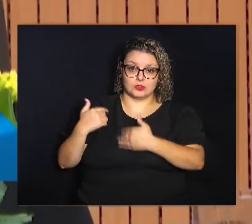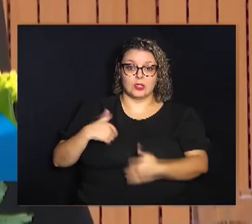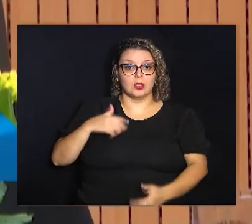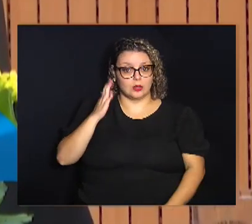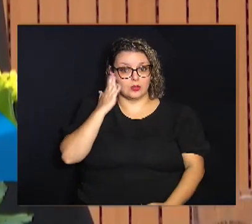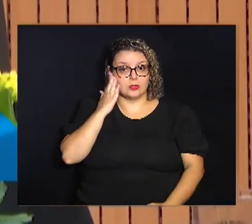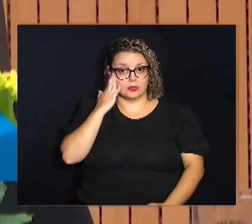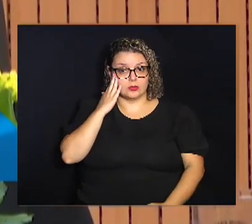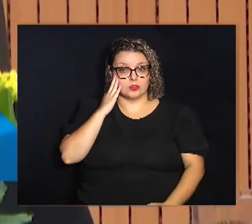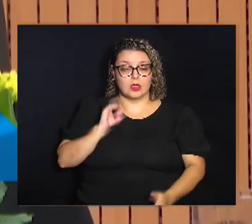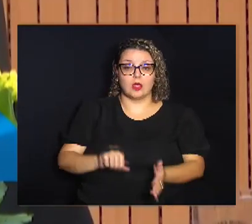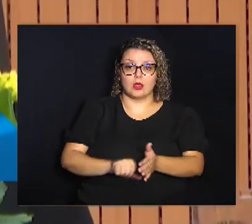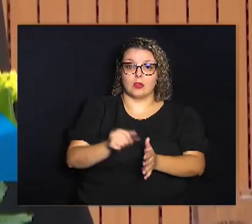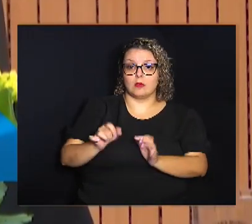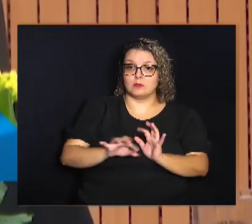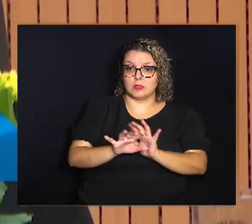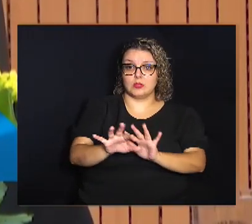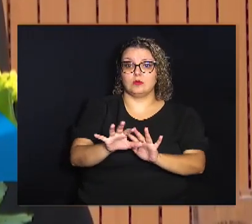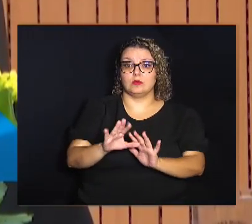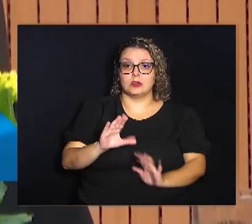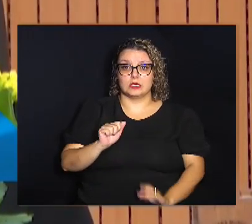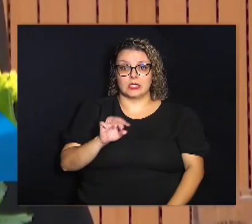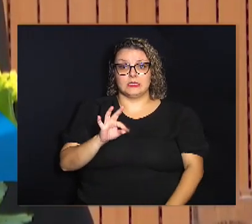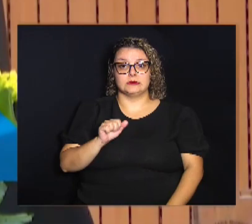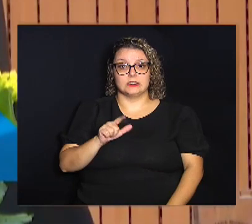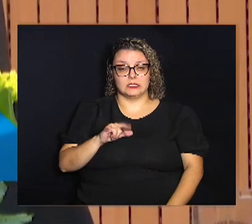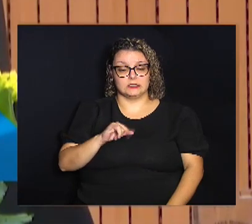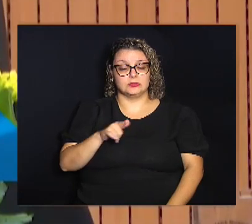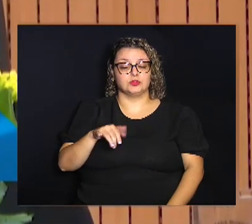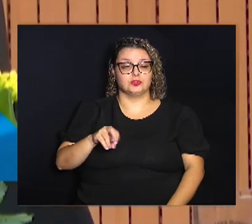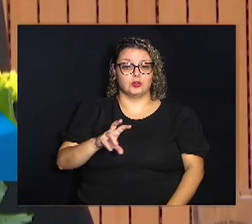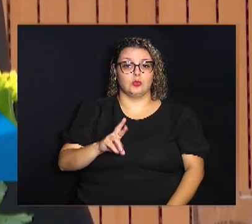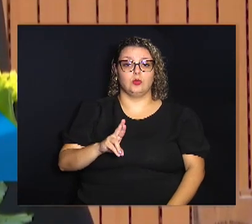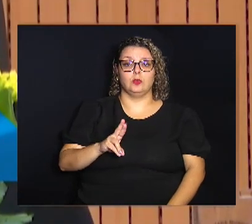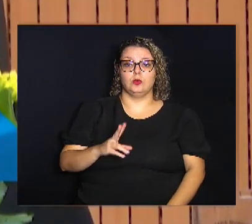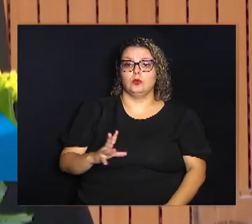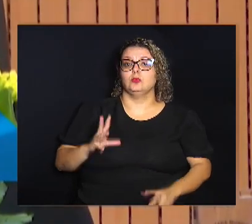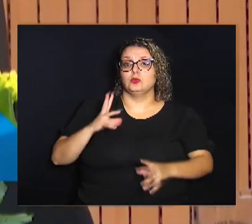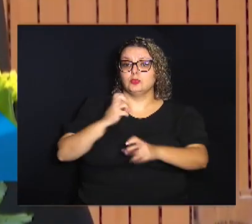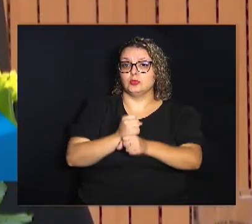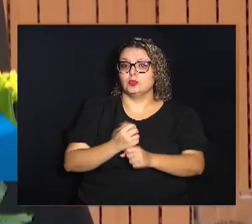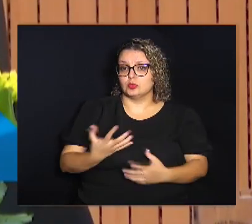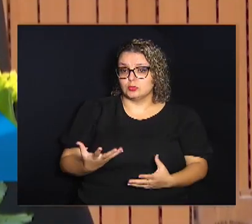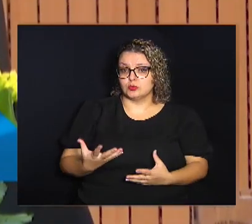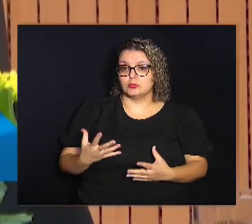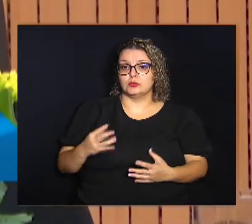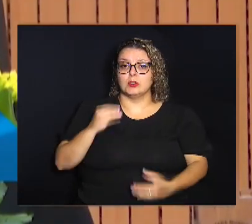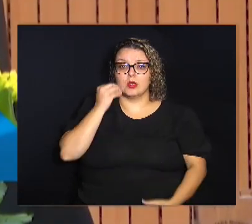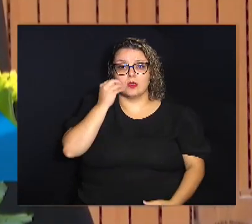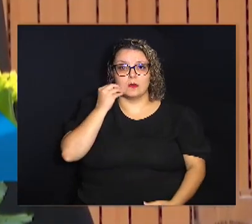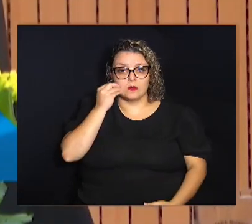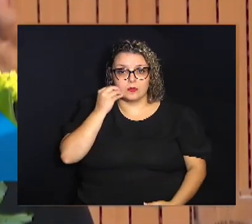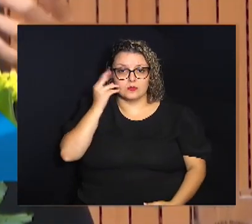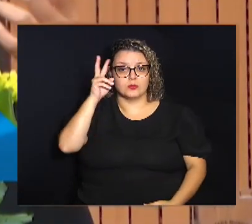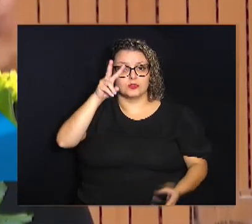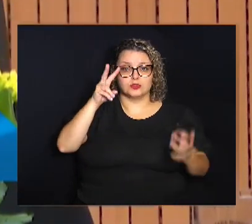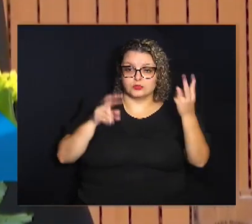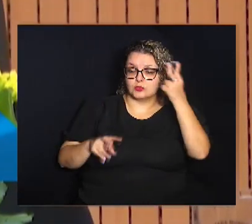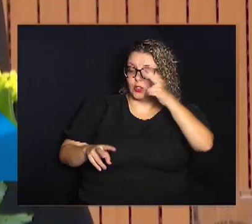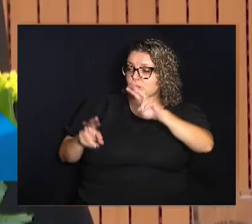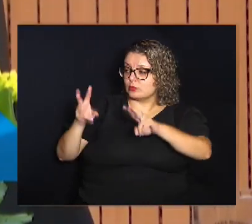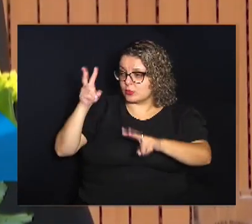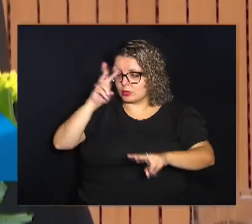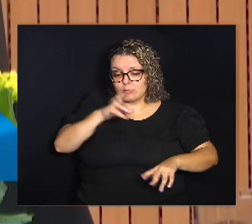que a primeira marcha catalisou todo um conjunto de experiências, de histórias, de